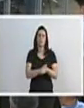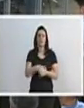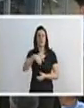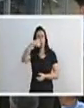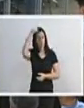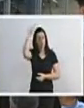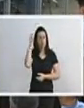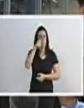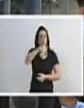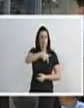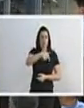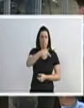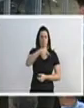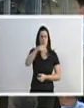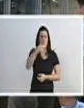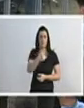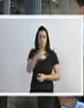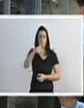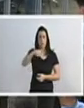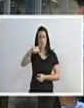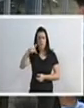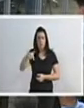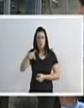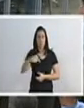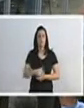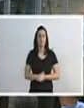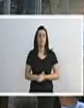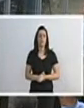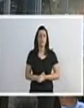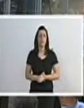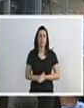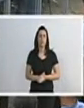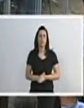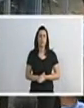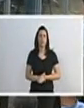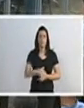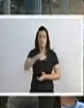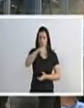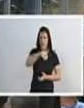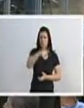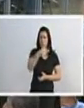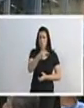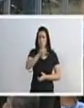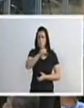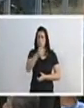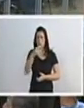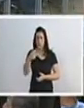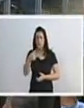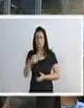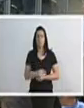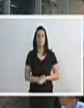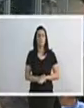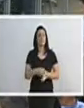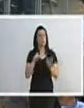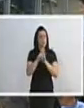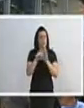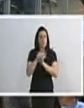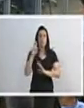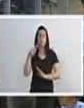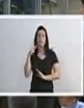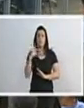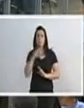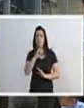projeto 7.277, e o vereador Jefferson, 7.283. Consulto os senhores vereadores para